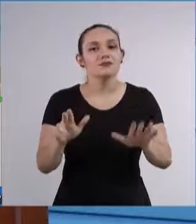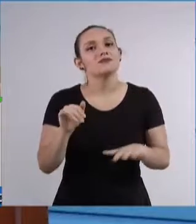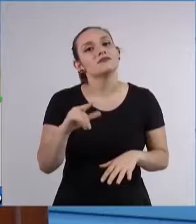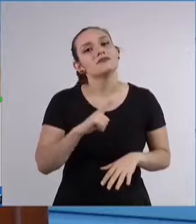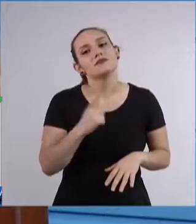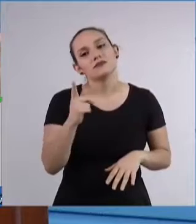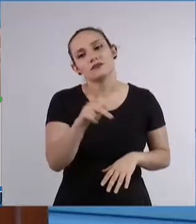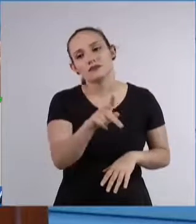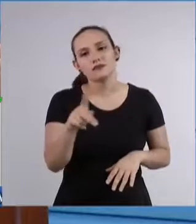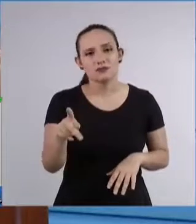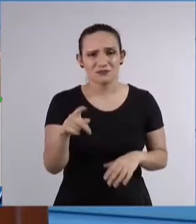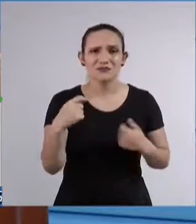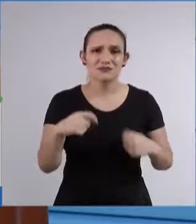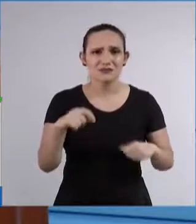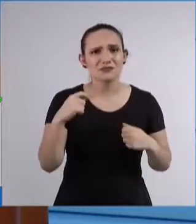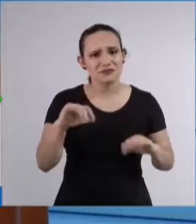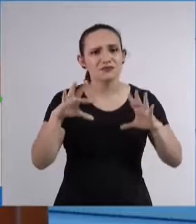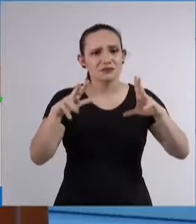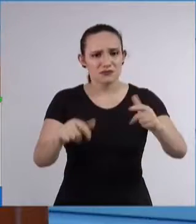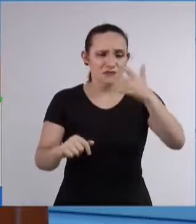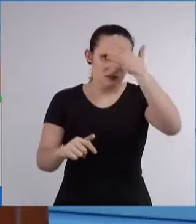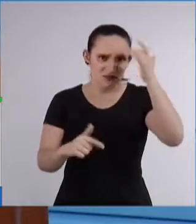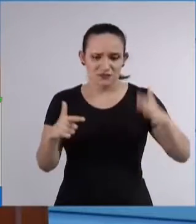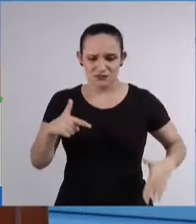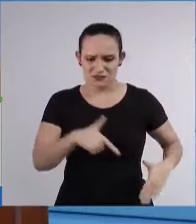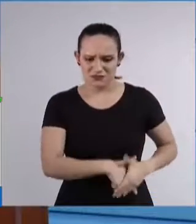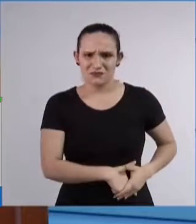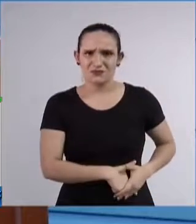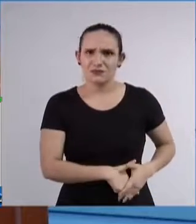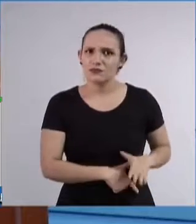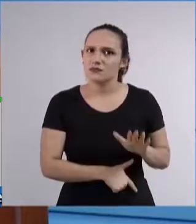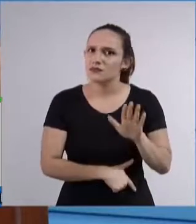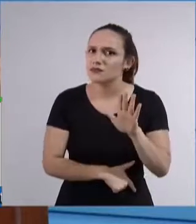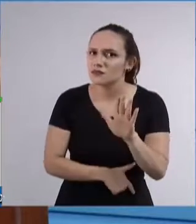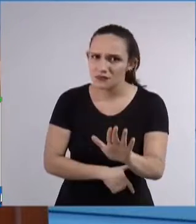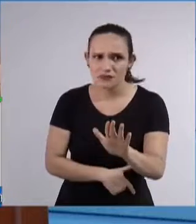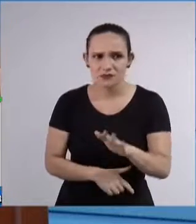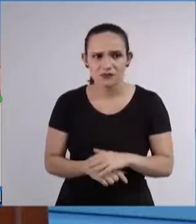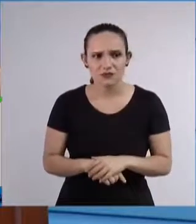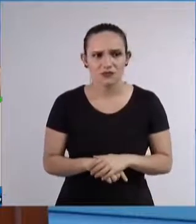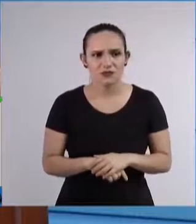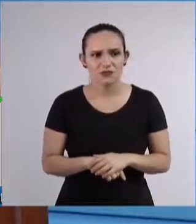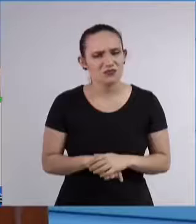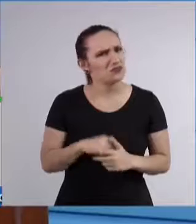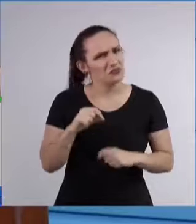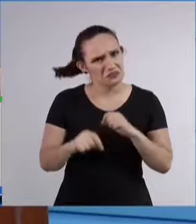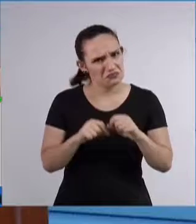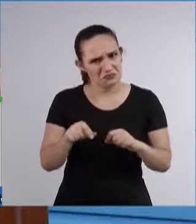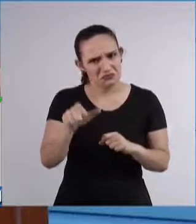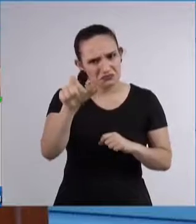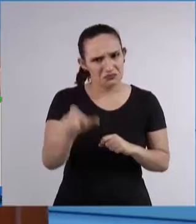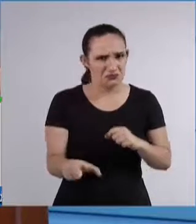acha que tem que estar todo mundo armado, eu imagino que o que ele